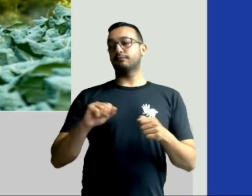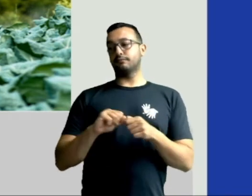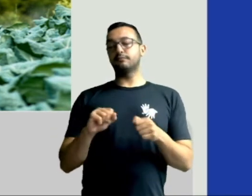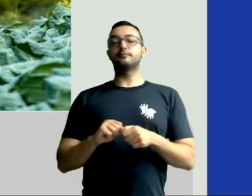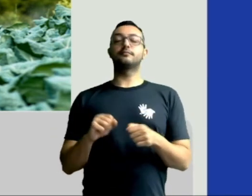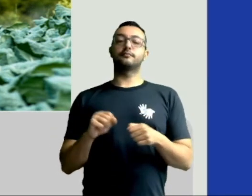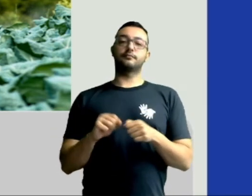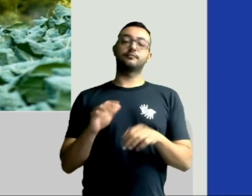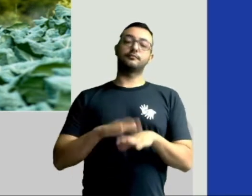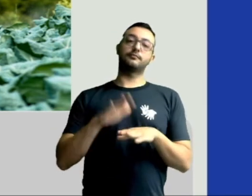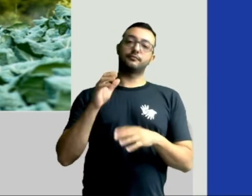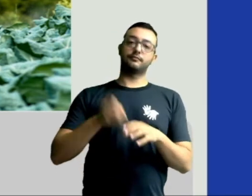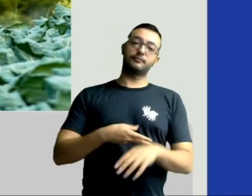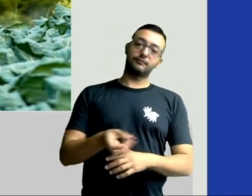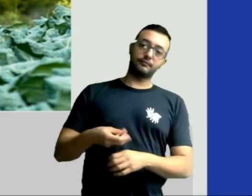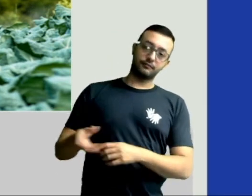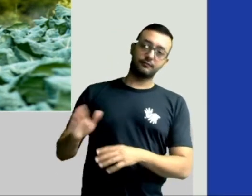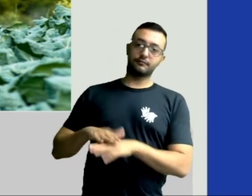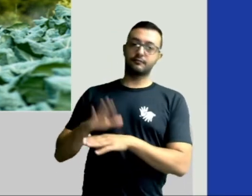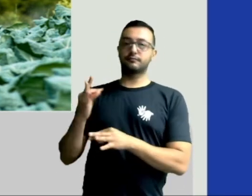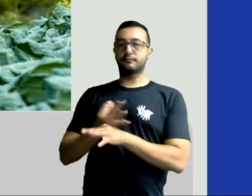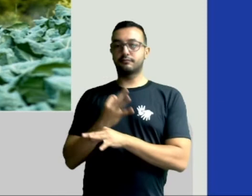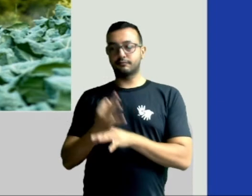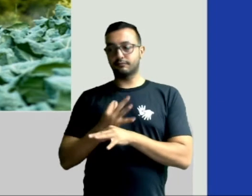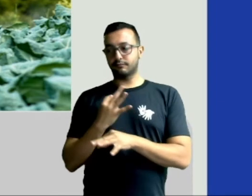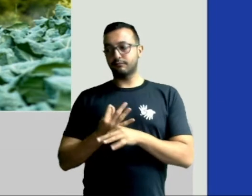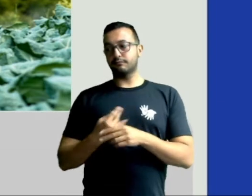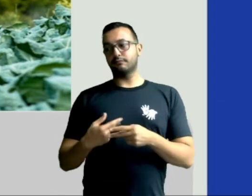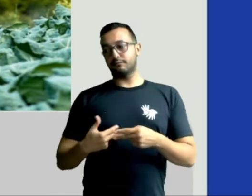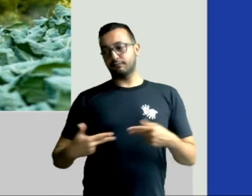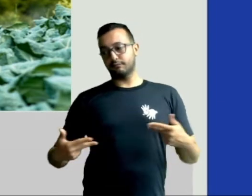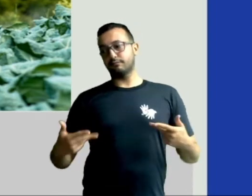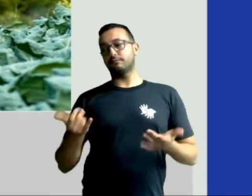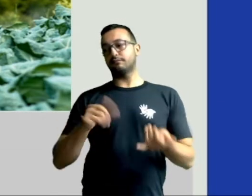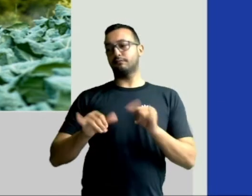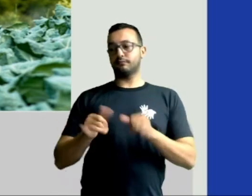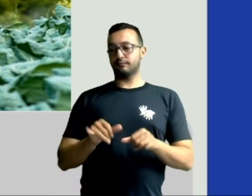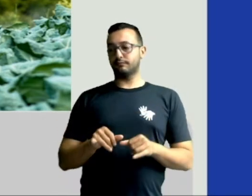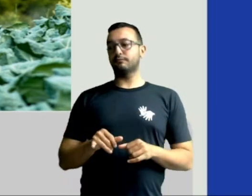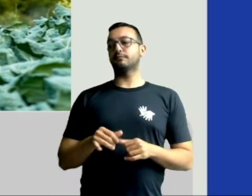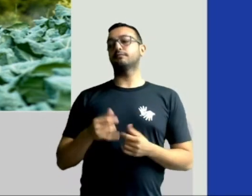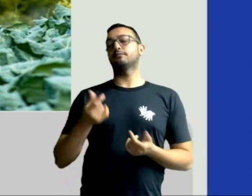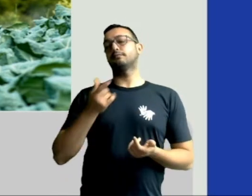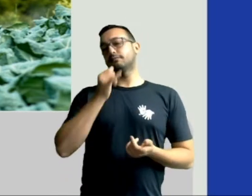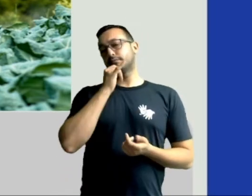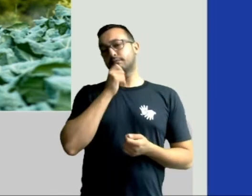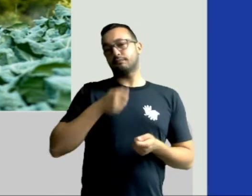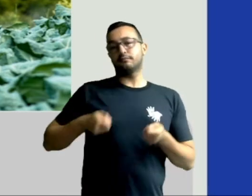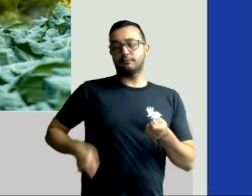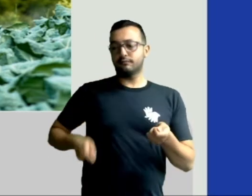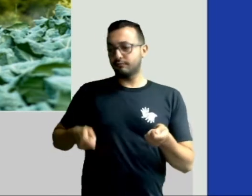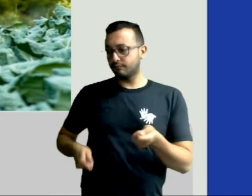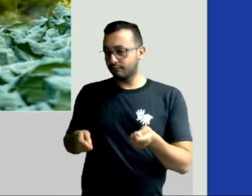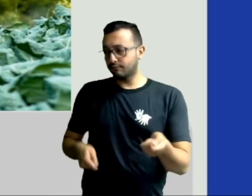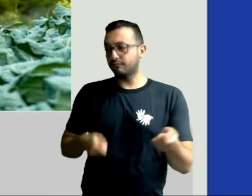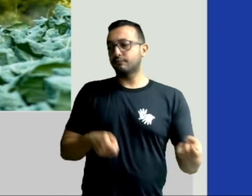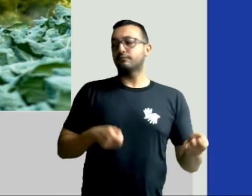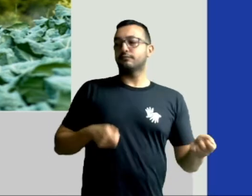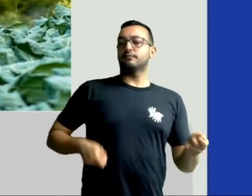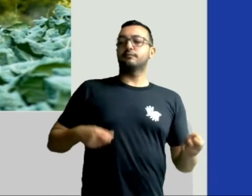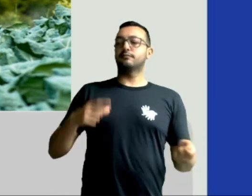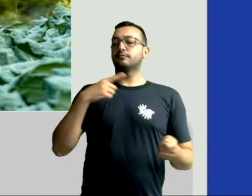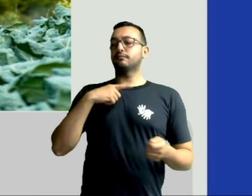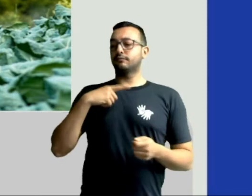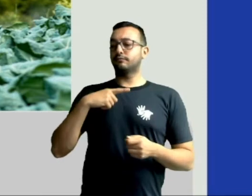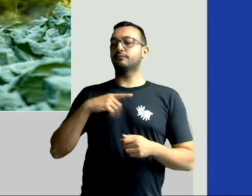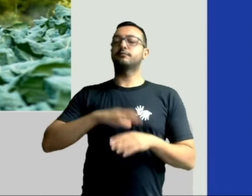de produzir, né, plantações mais resistentes a pragas e substâncias químicas, como pesticidas, agrotóxicos, e com alto